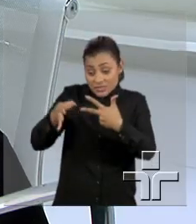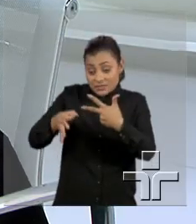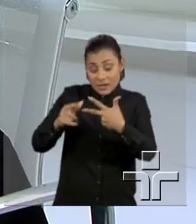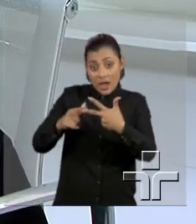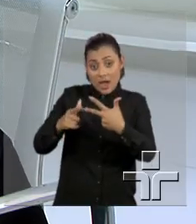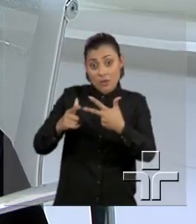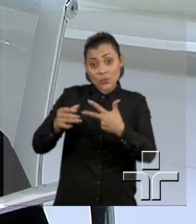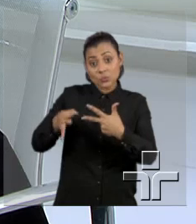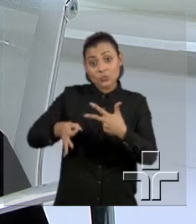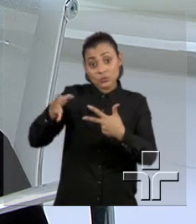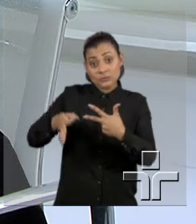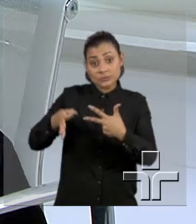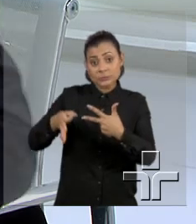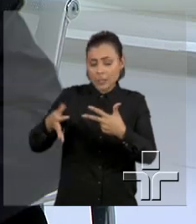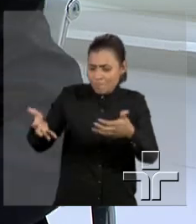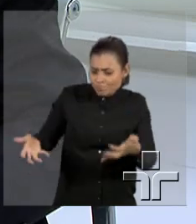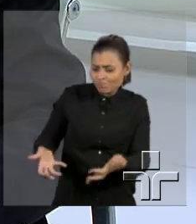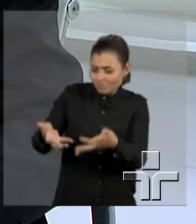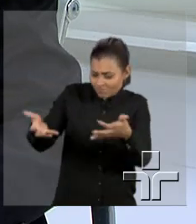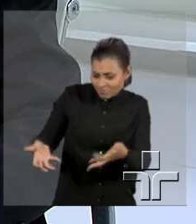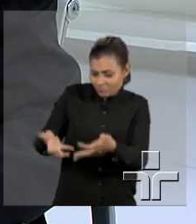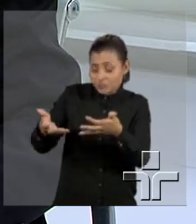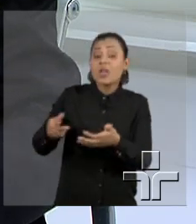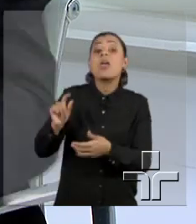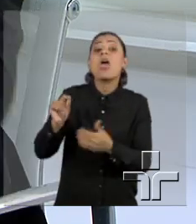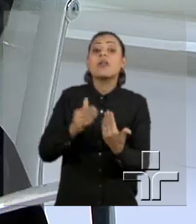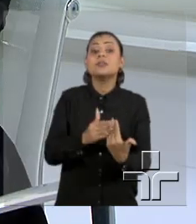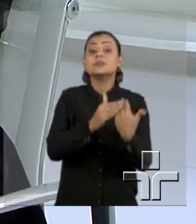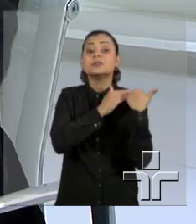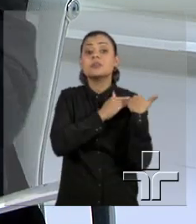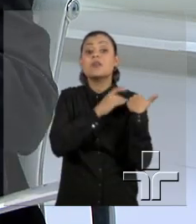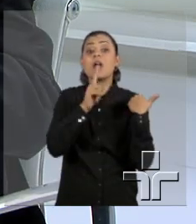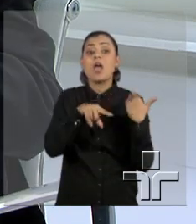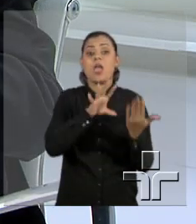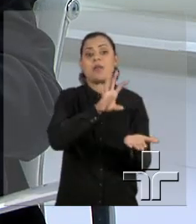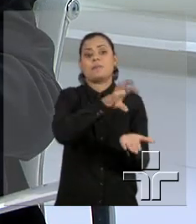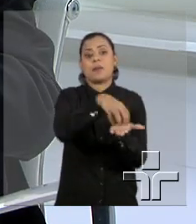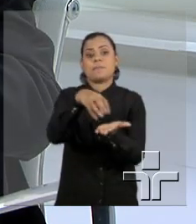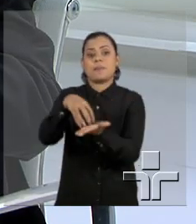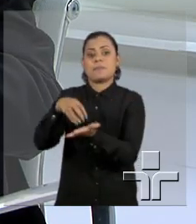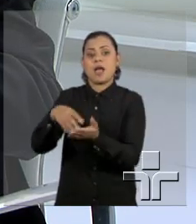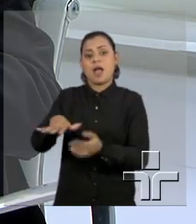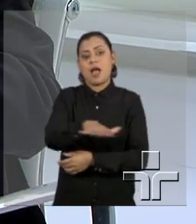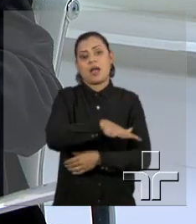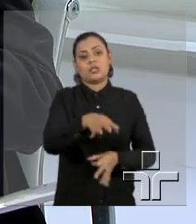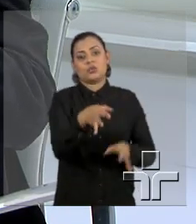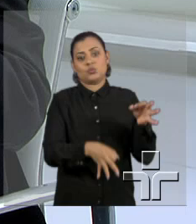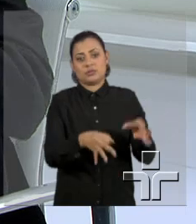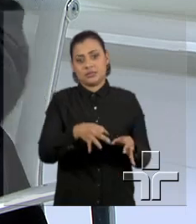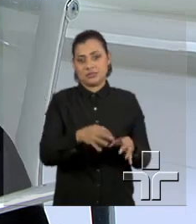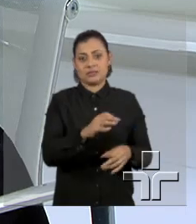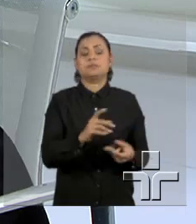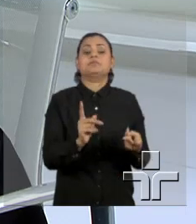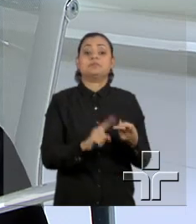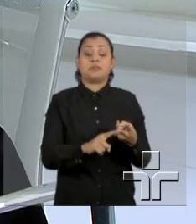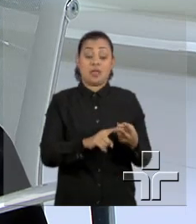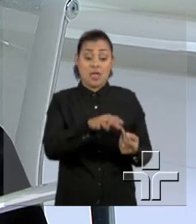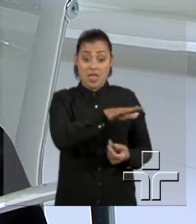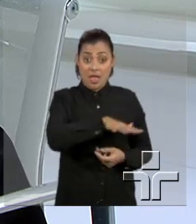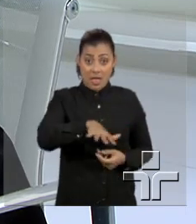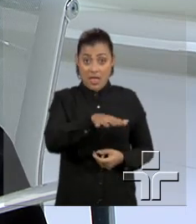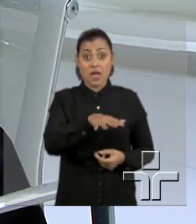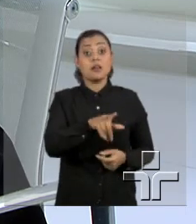inércia, quem impulsiona o judiciário, são esses órgãos do sistema de justiça. E, ao mesmo tempo, eles